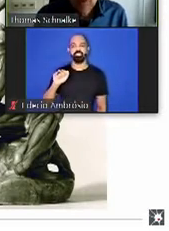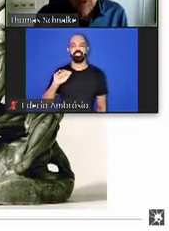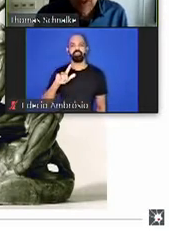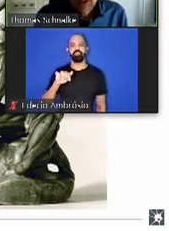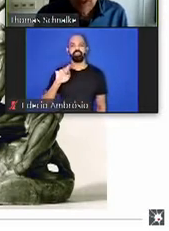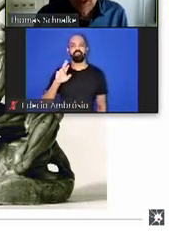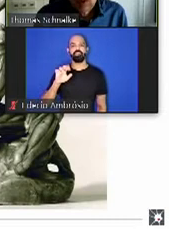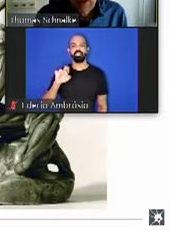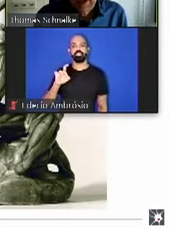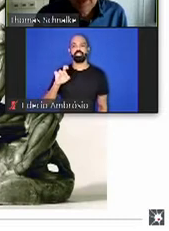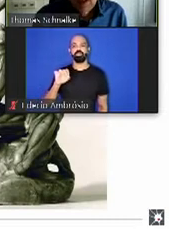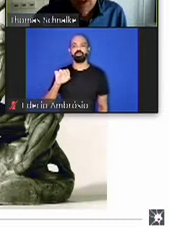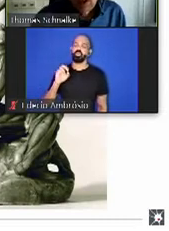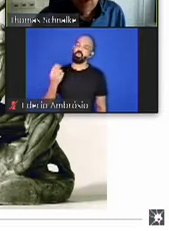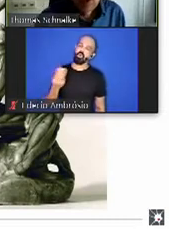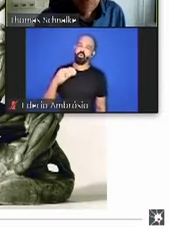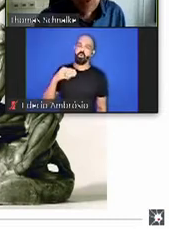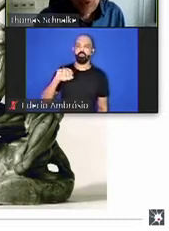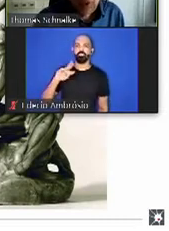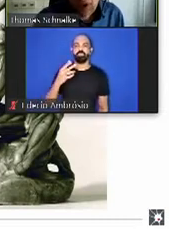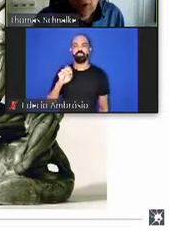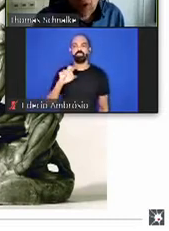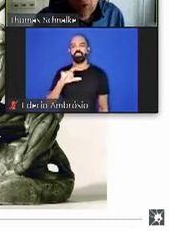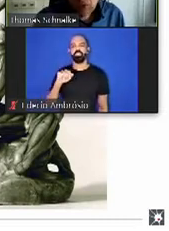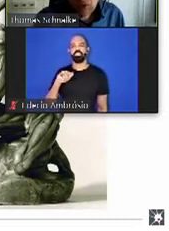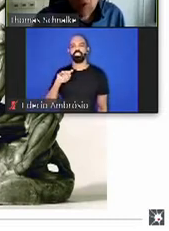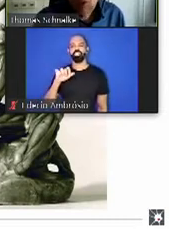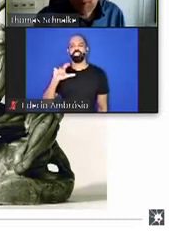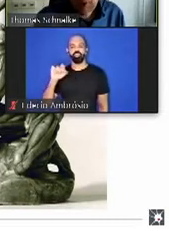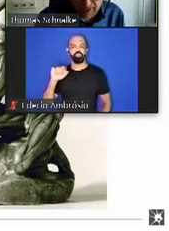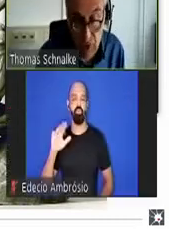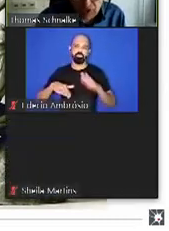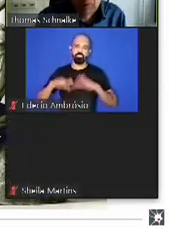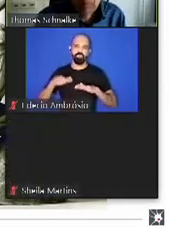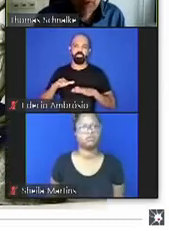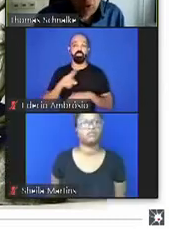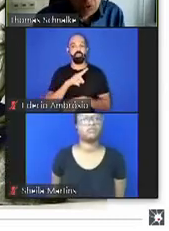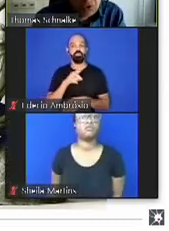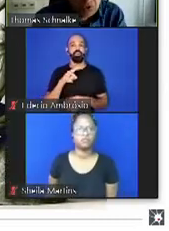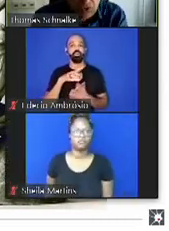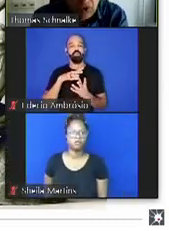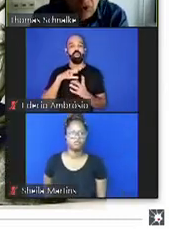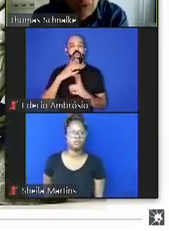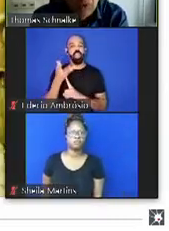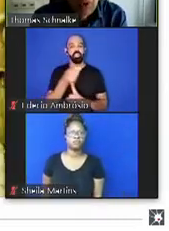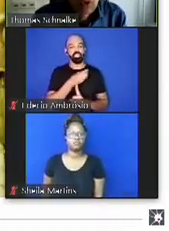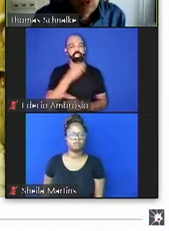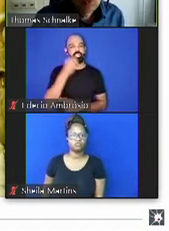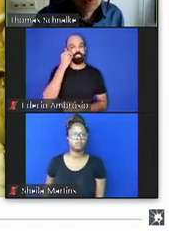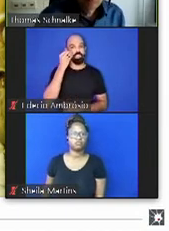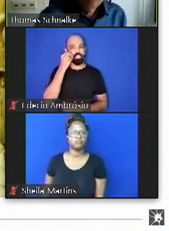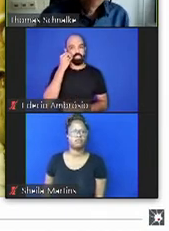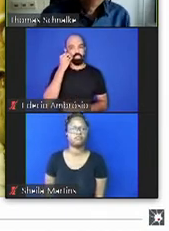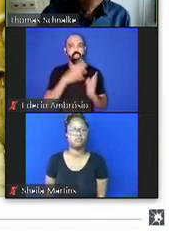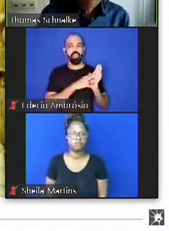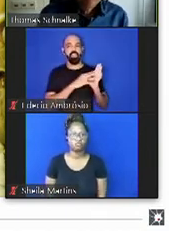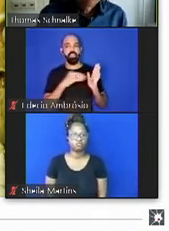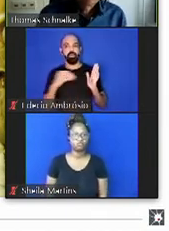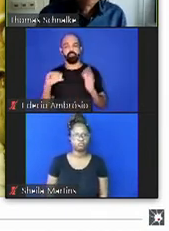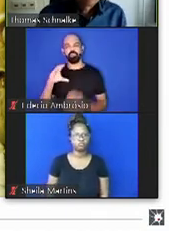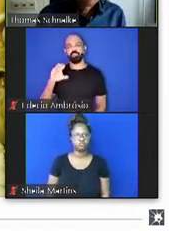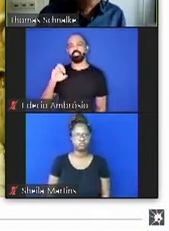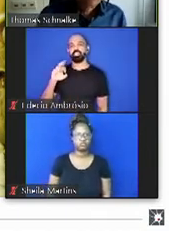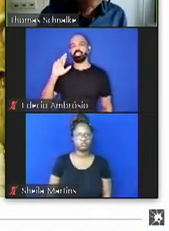de Leonardo da Vinci ou Michelangelo, conforme foi atribuído, em que os artistas tentam reproduzir em cera